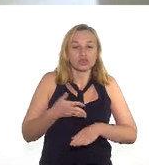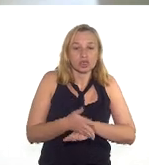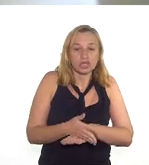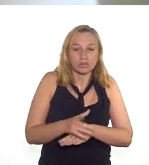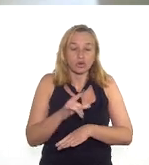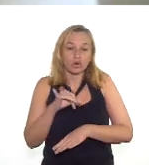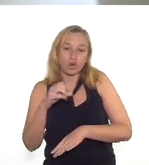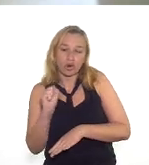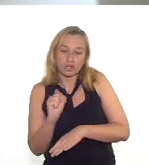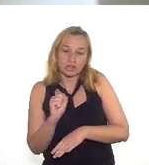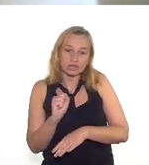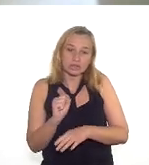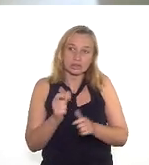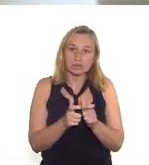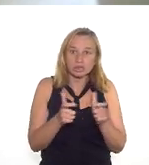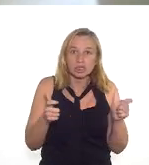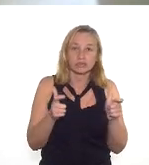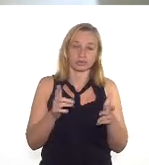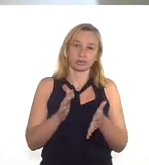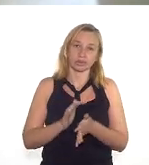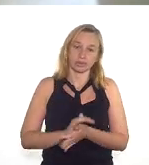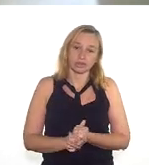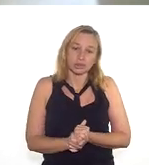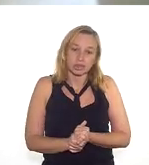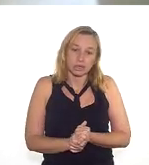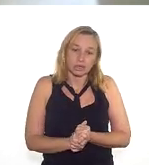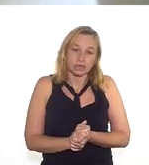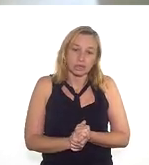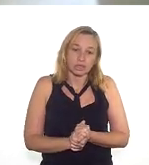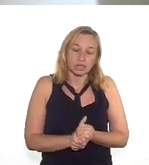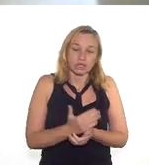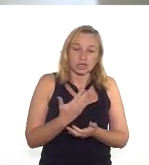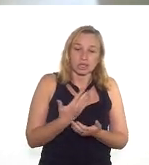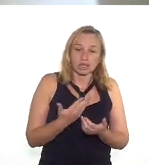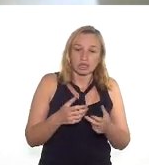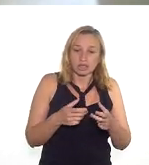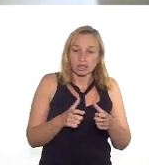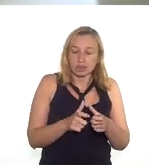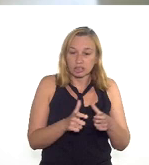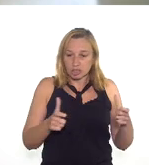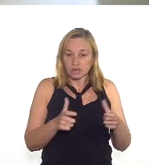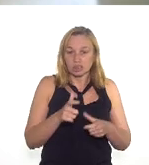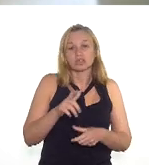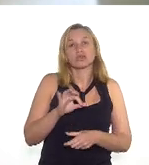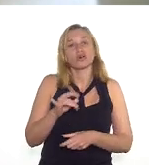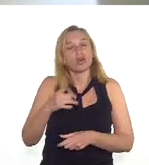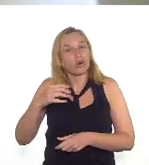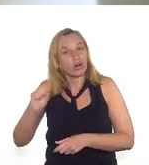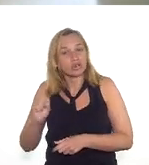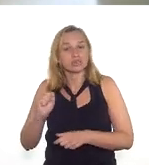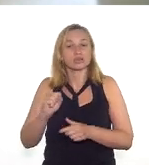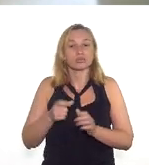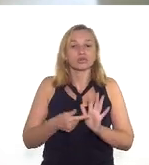glosas elevadas. Essas glosas elevadas levavam